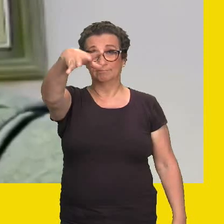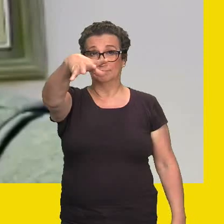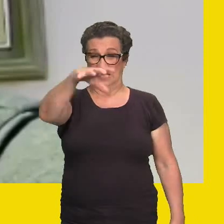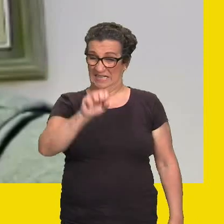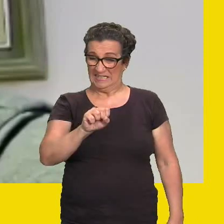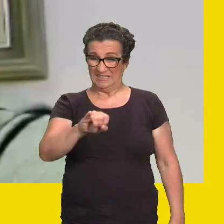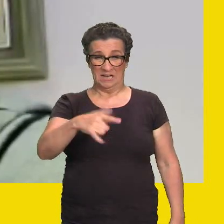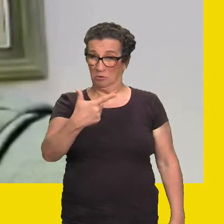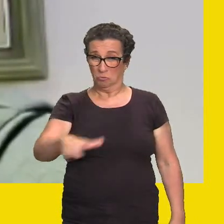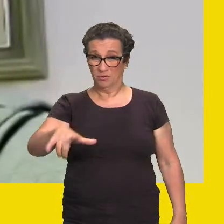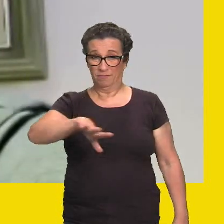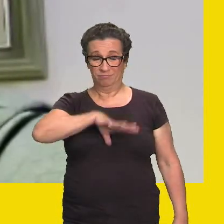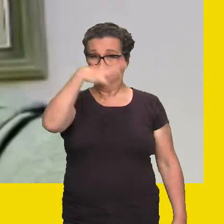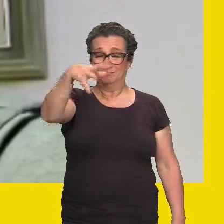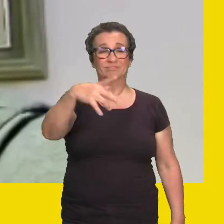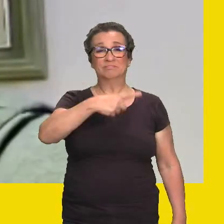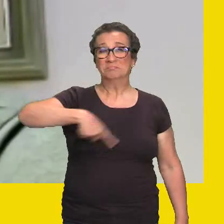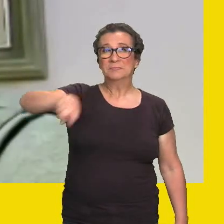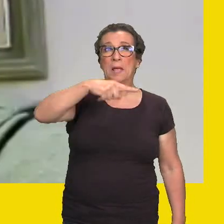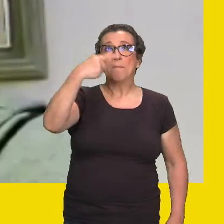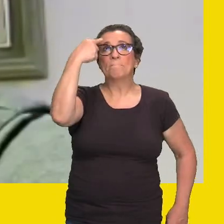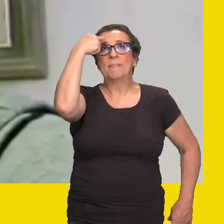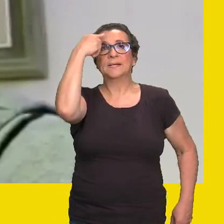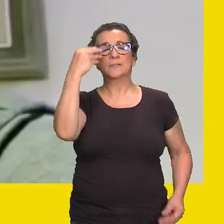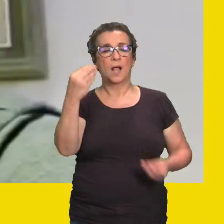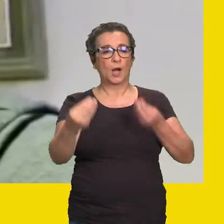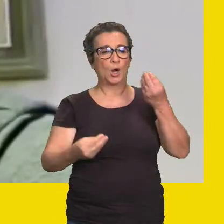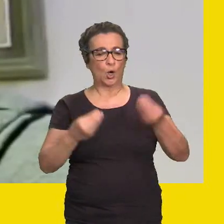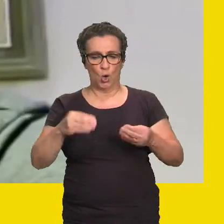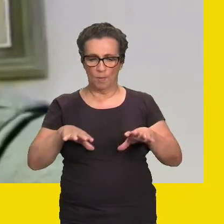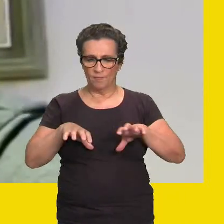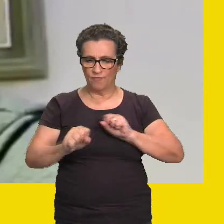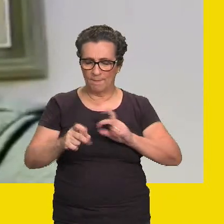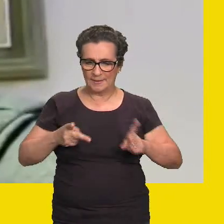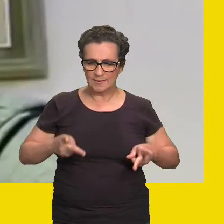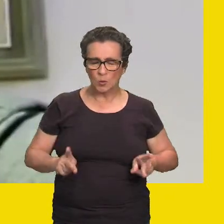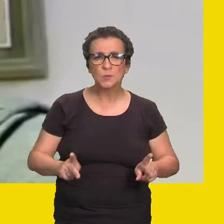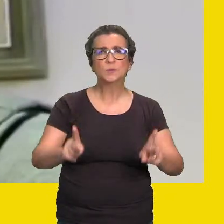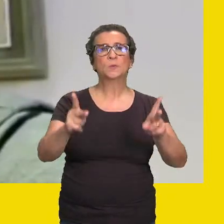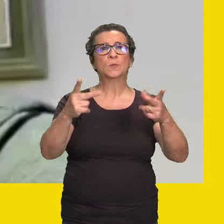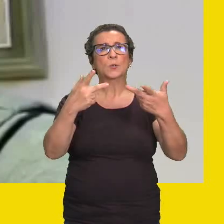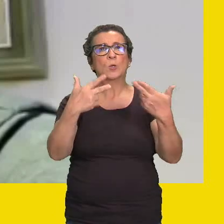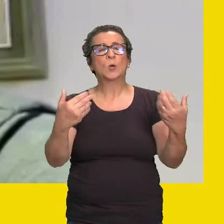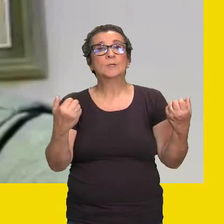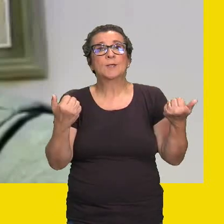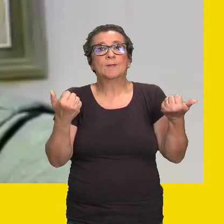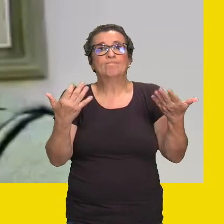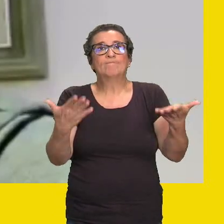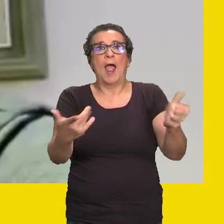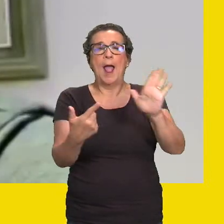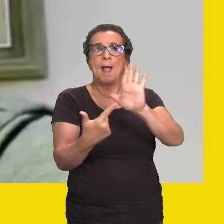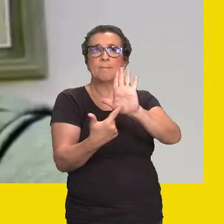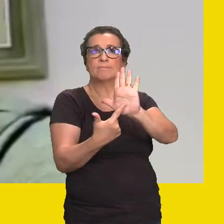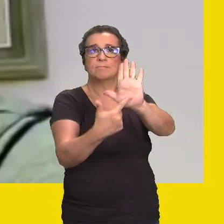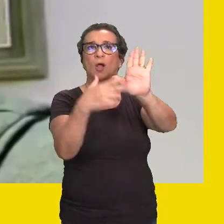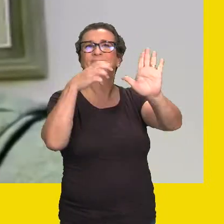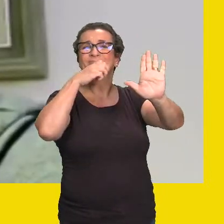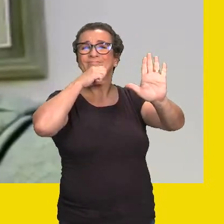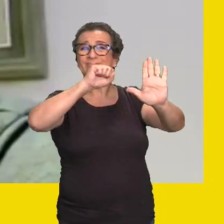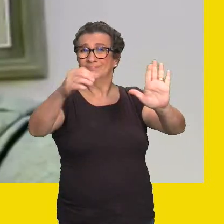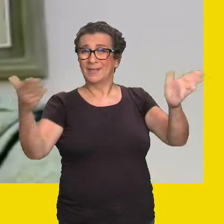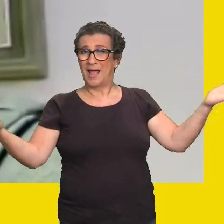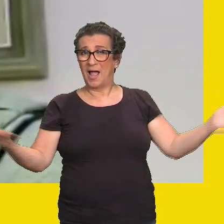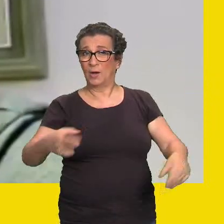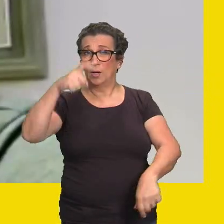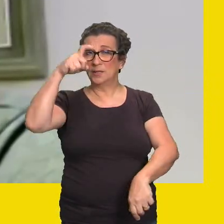coragem para a gente poder pensar numa formação continuada, em algo que traga Paulo Freire nesses tempos tão